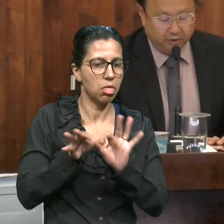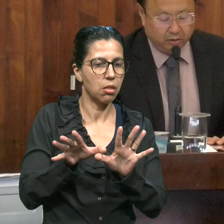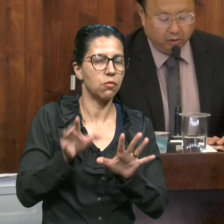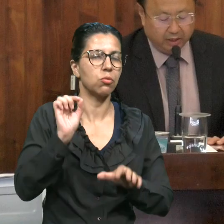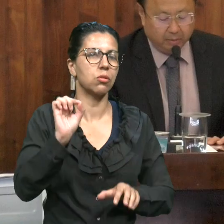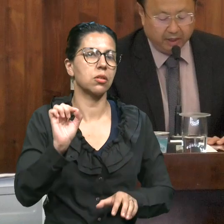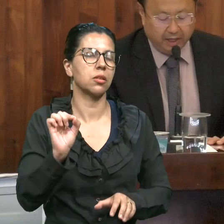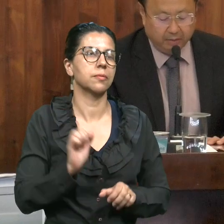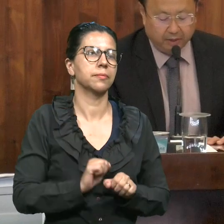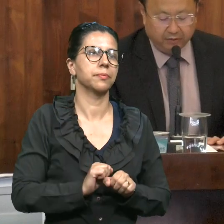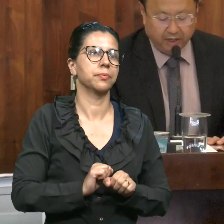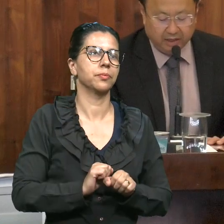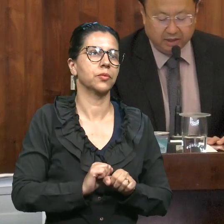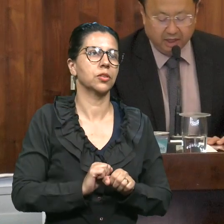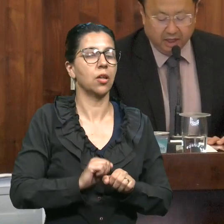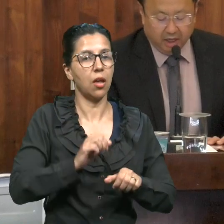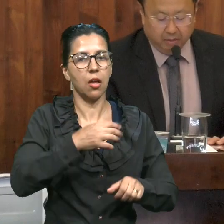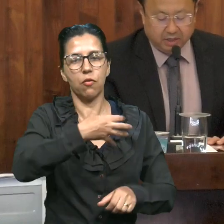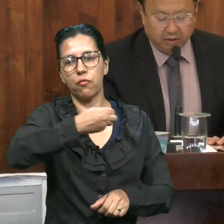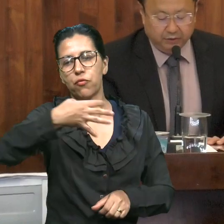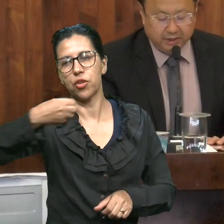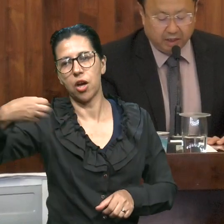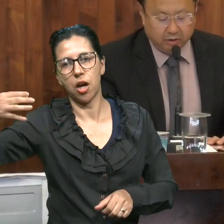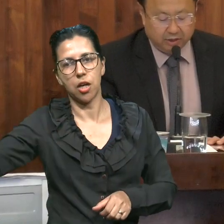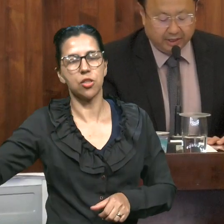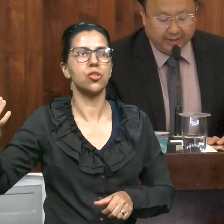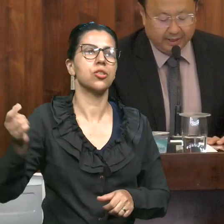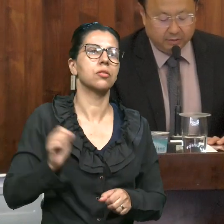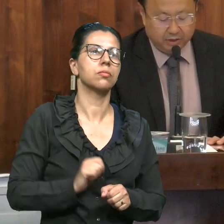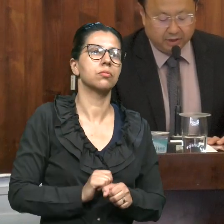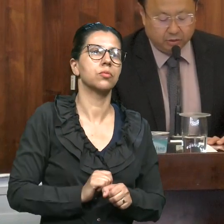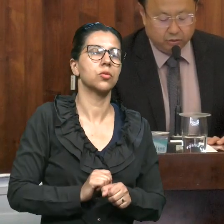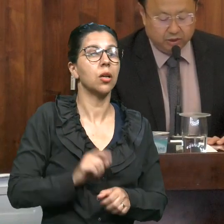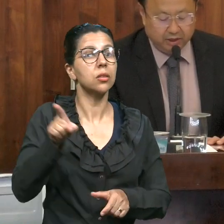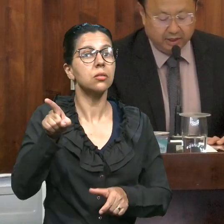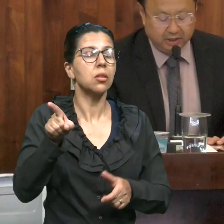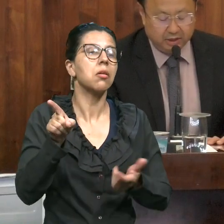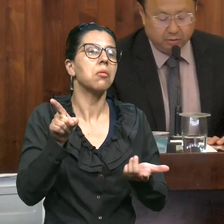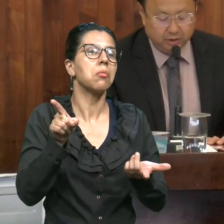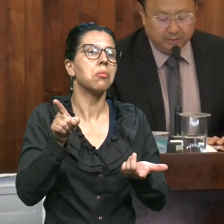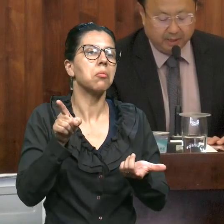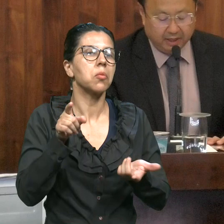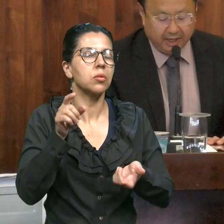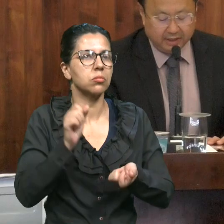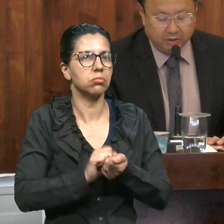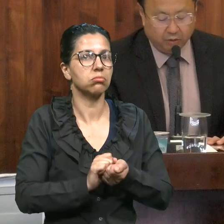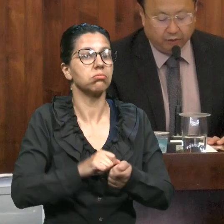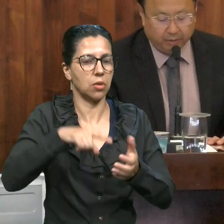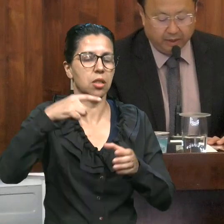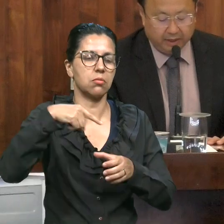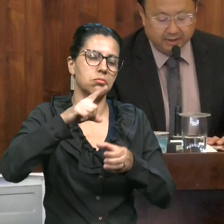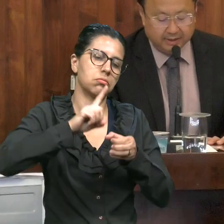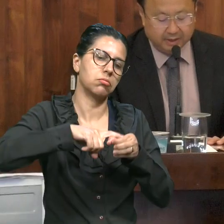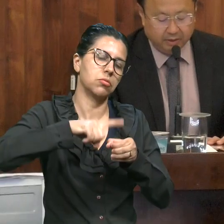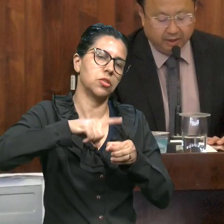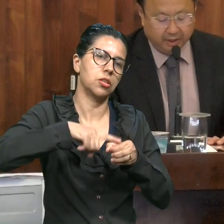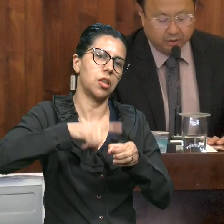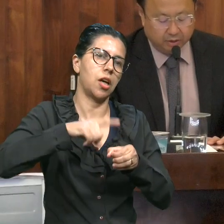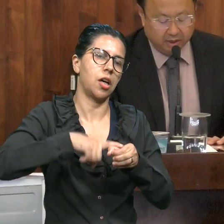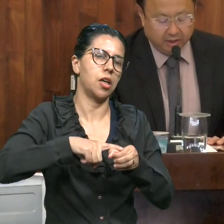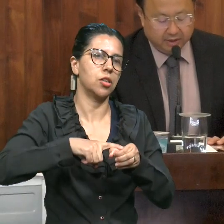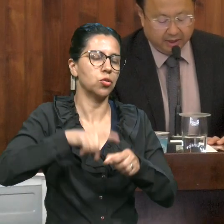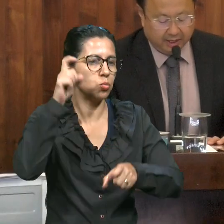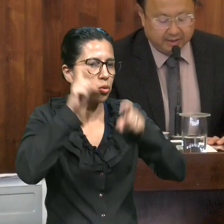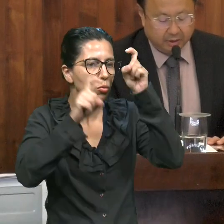depois de ouvido o colendo plenário para viagem, em missão oficial, onde trataremos de assuntos de interesse de municipalidade, conforme requisição e